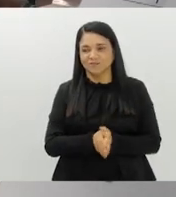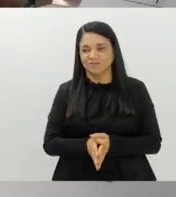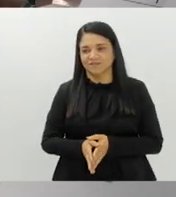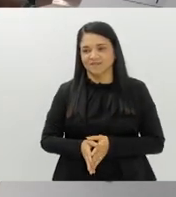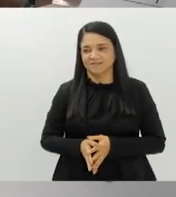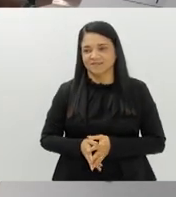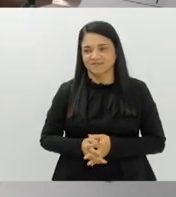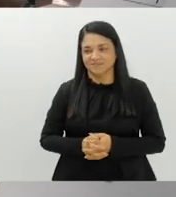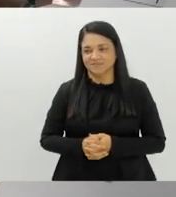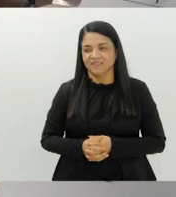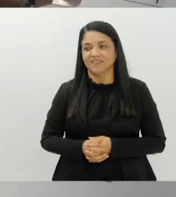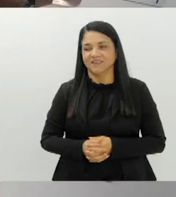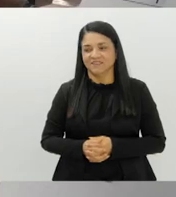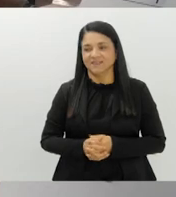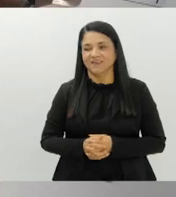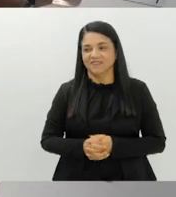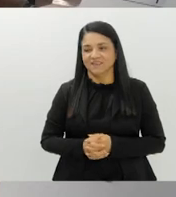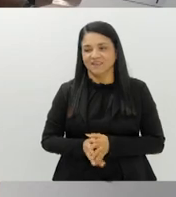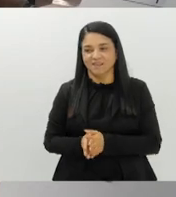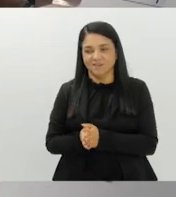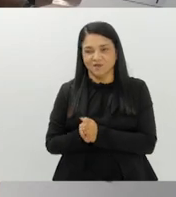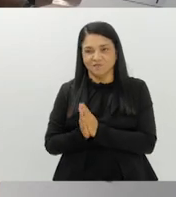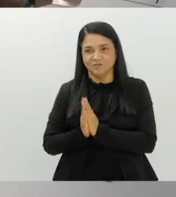Não tem palma, palma, gente.